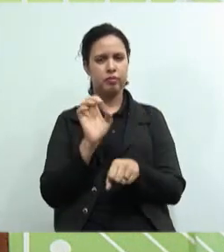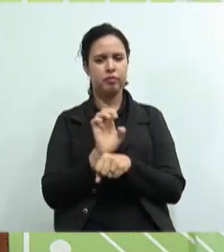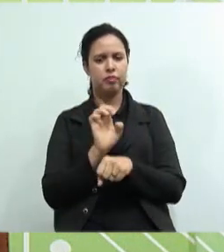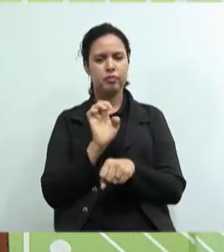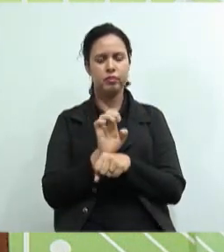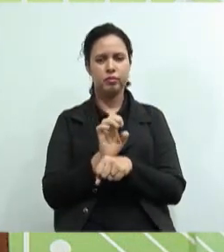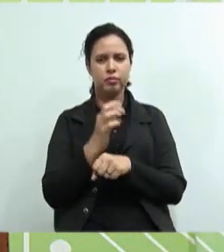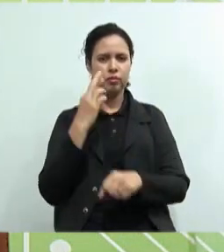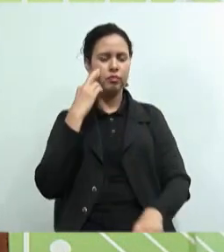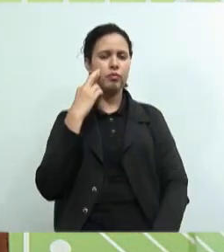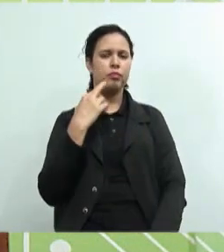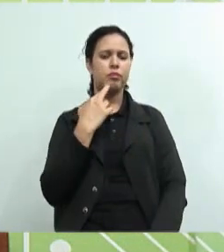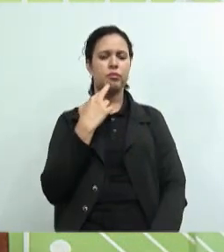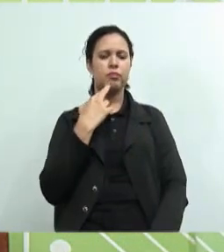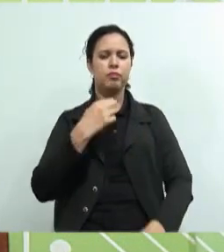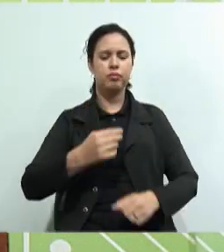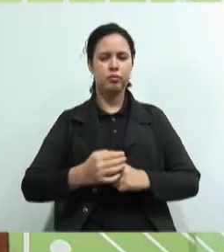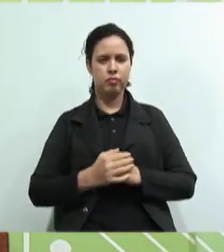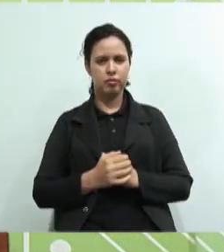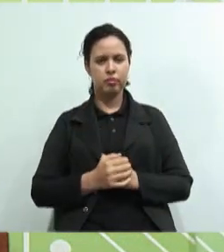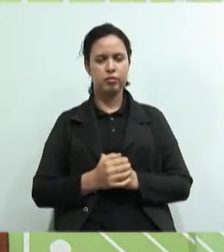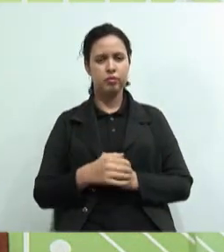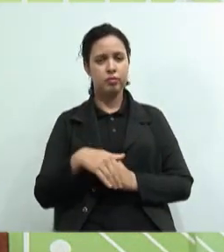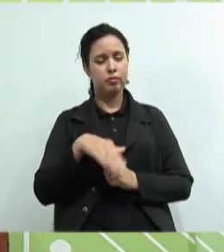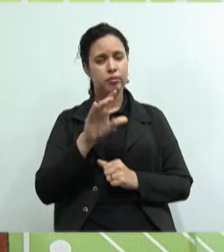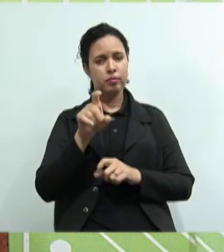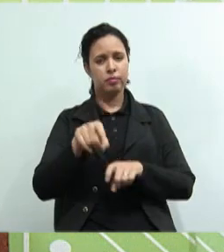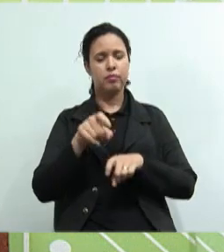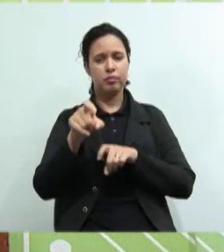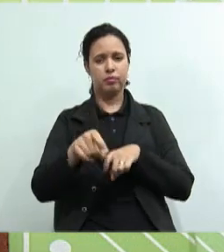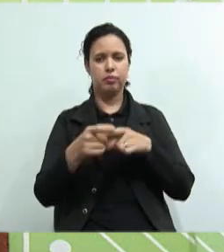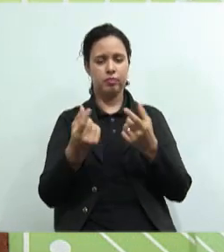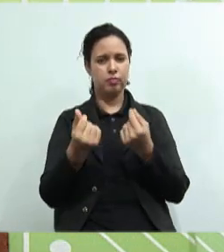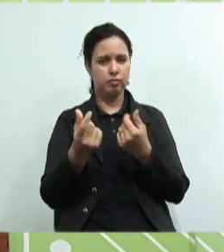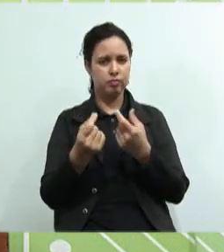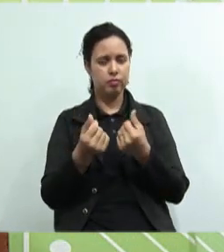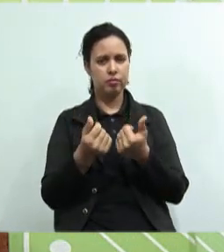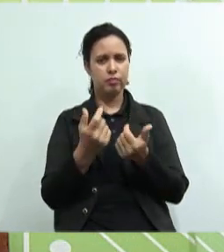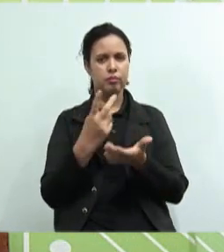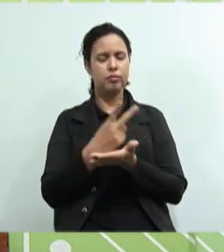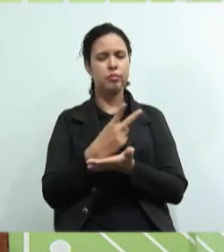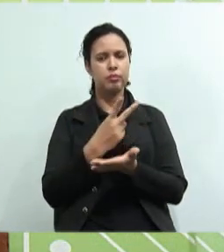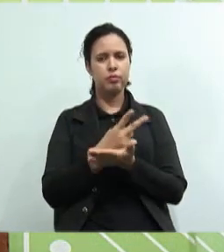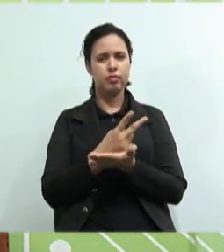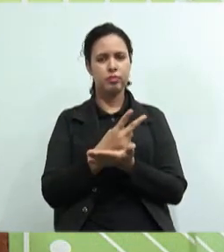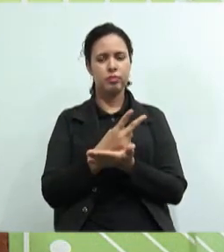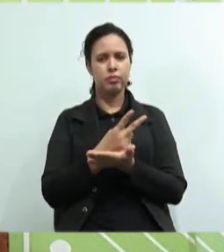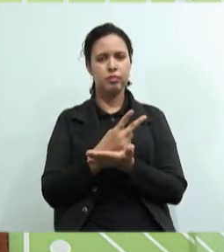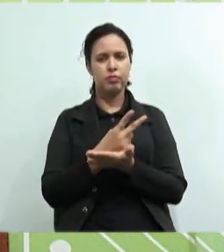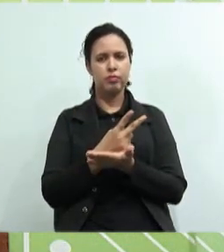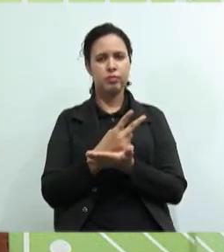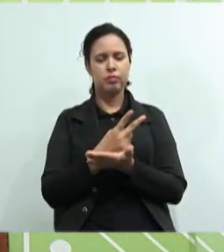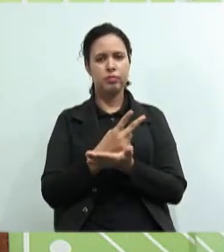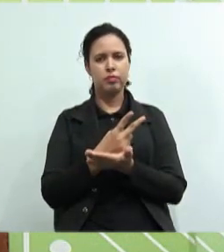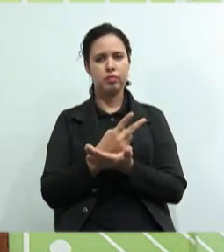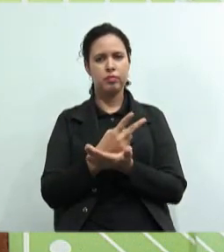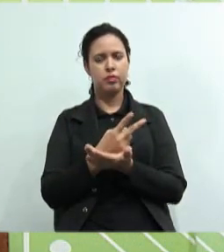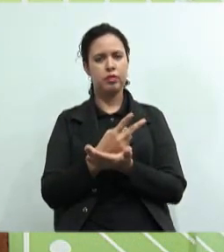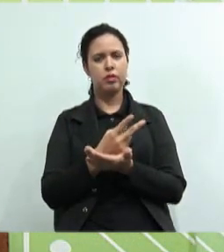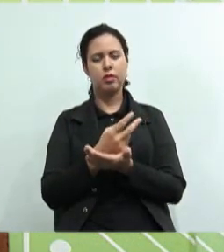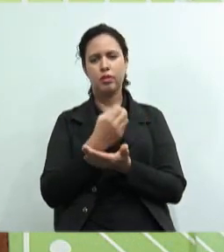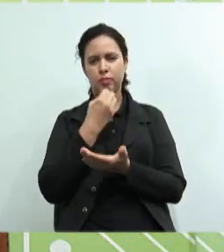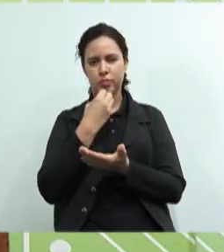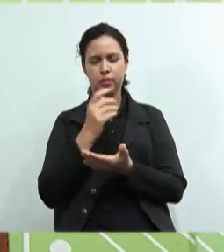o estado de Rondônia. Quanto mais produtores economicamente ativos, atuando no capitalismo, bem